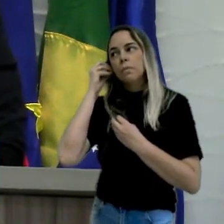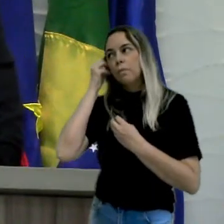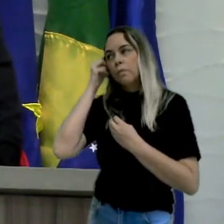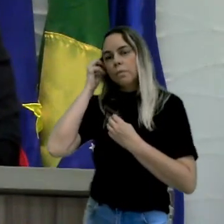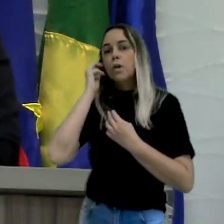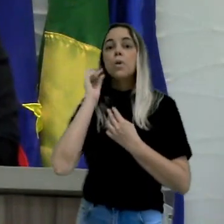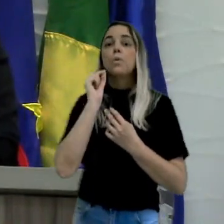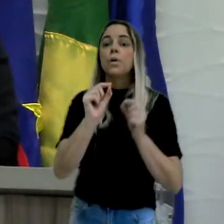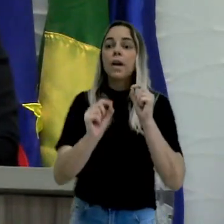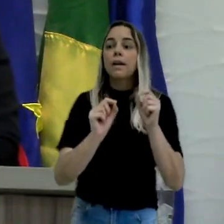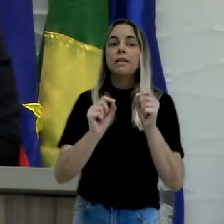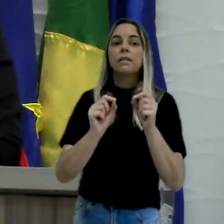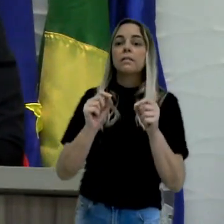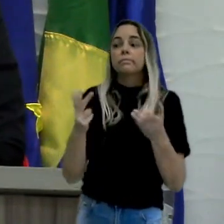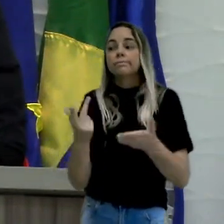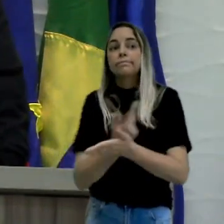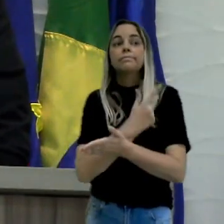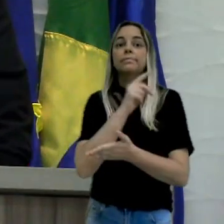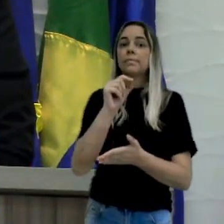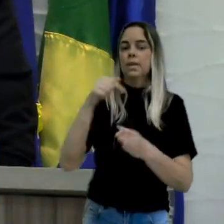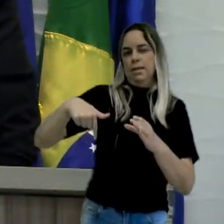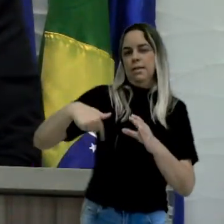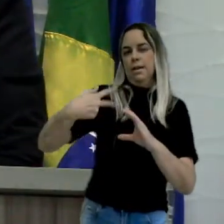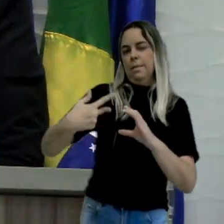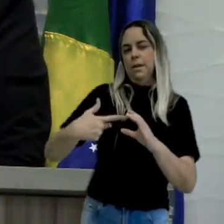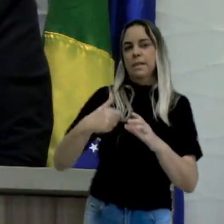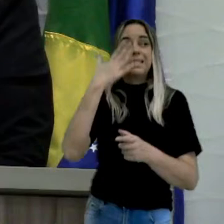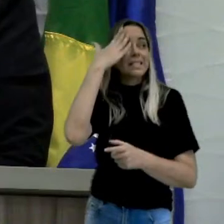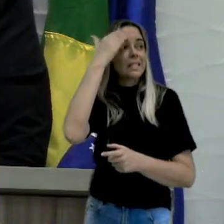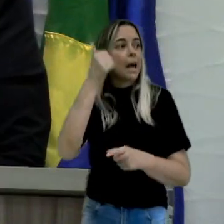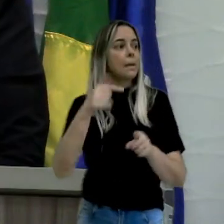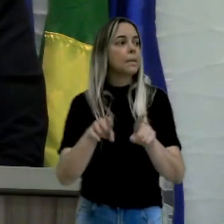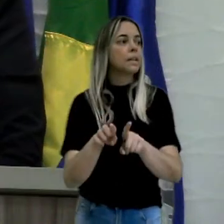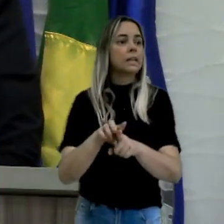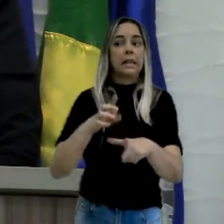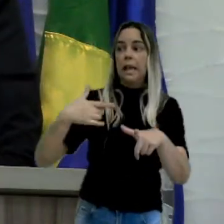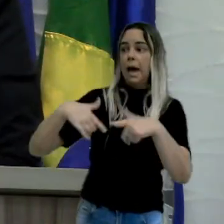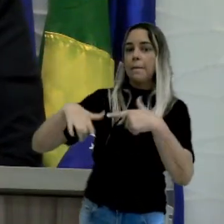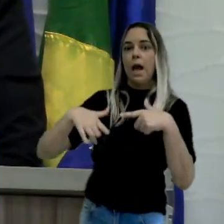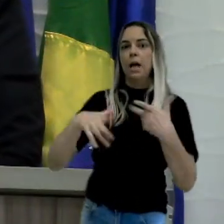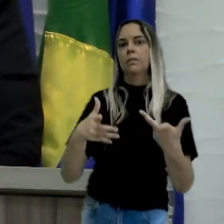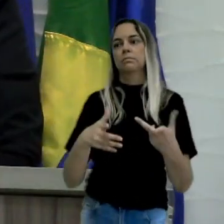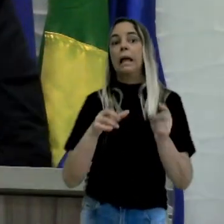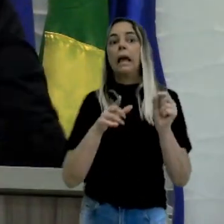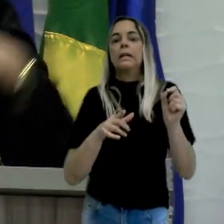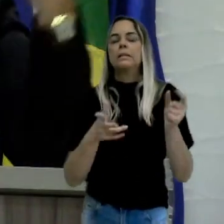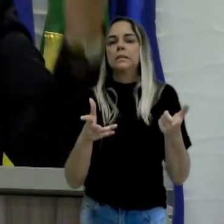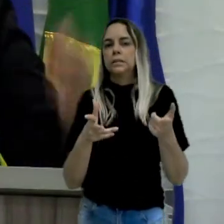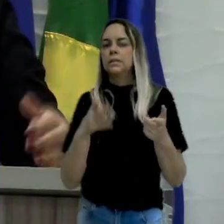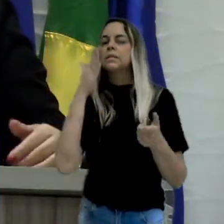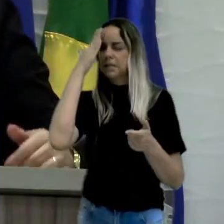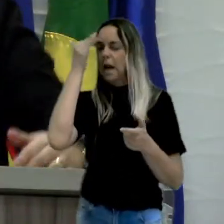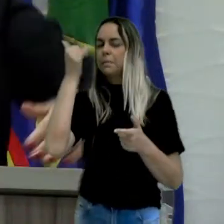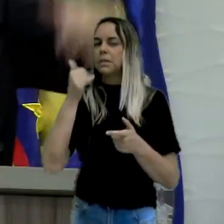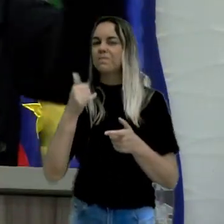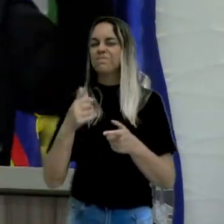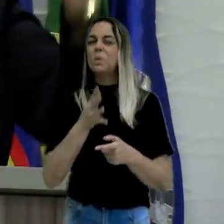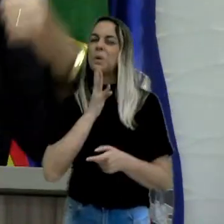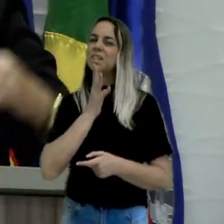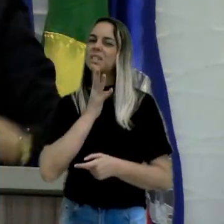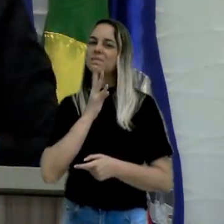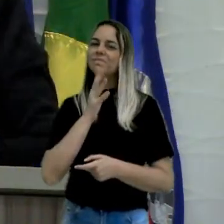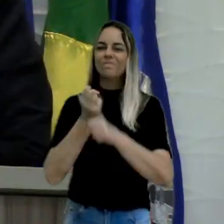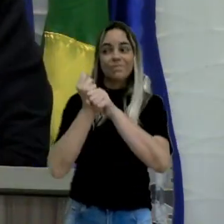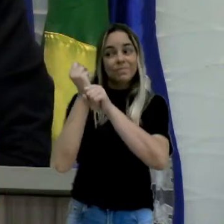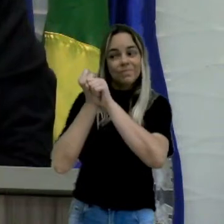povo sabe quem está falando a verdade. O povo sabe quem trabalha. O povo sabe. E o povo sabe quem vem trabalhando há mais de 30